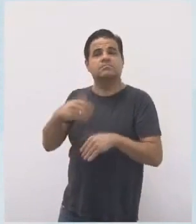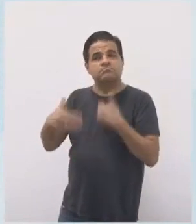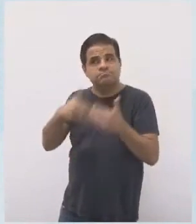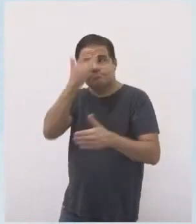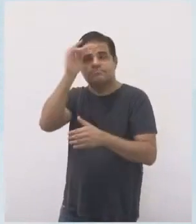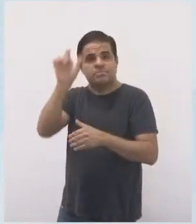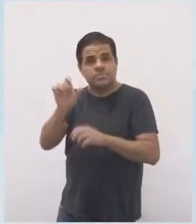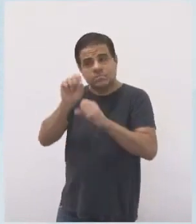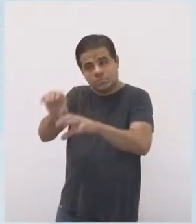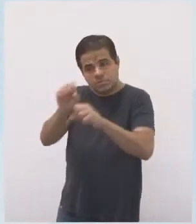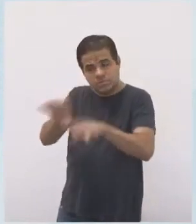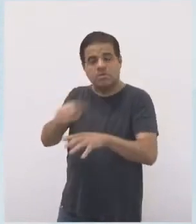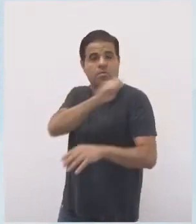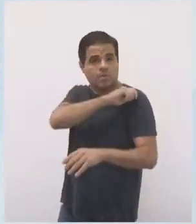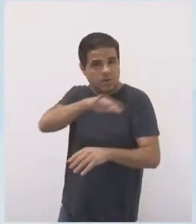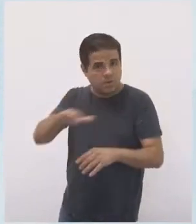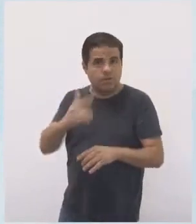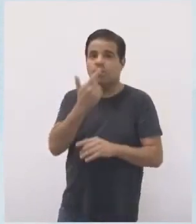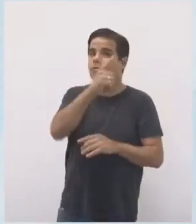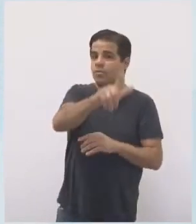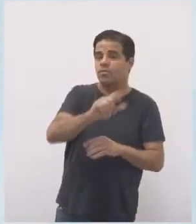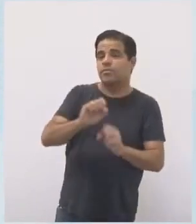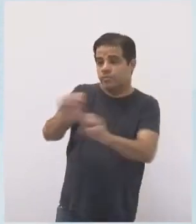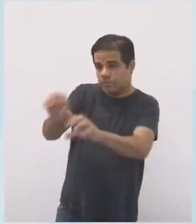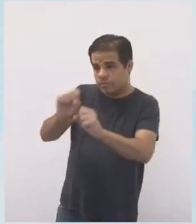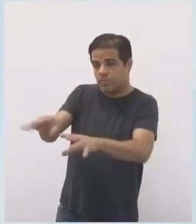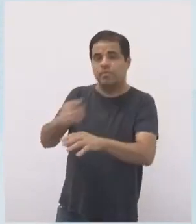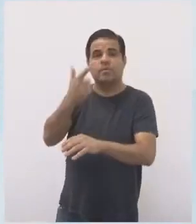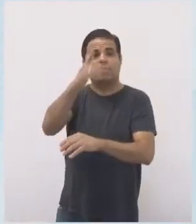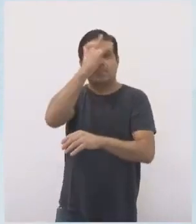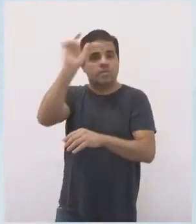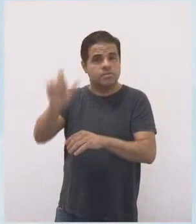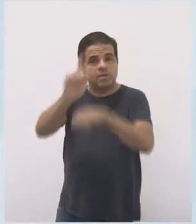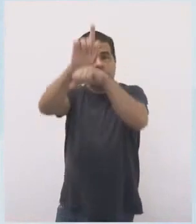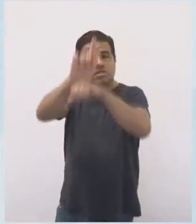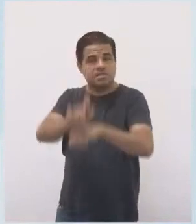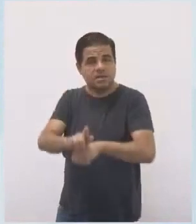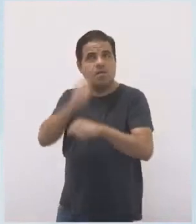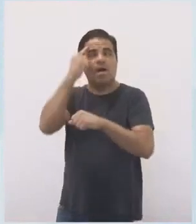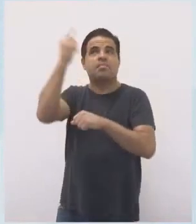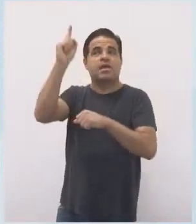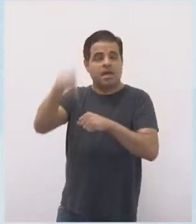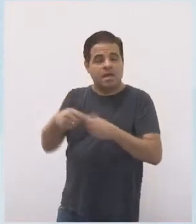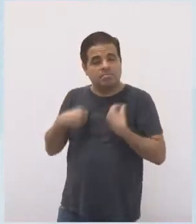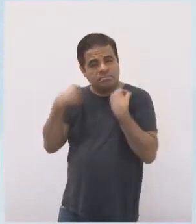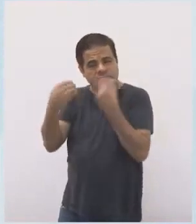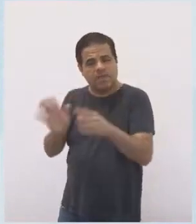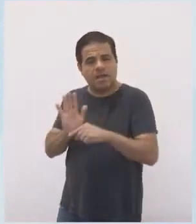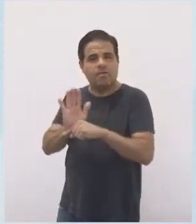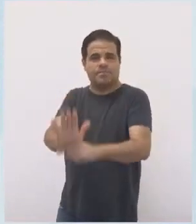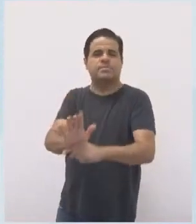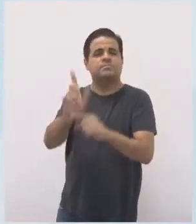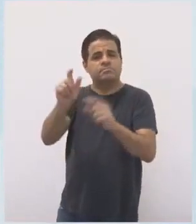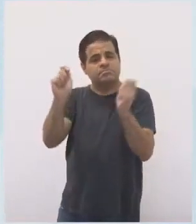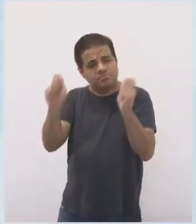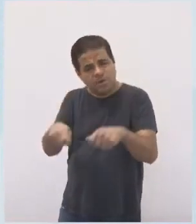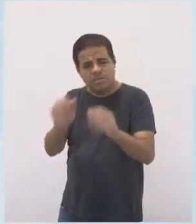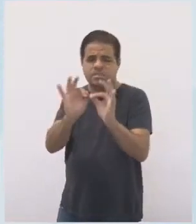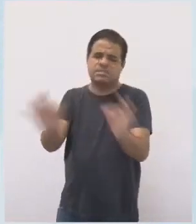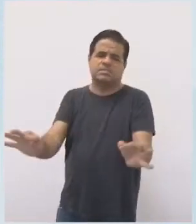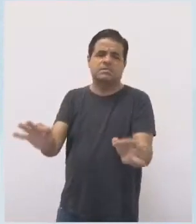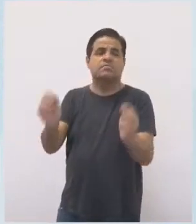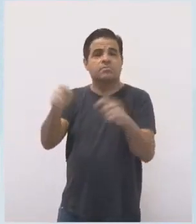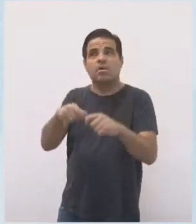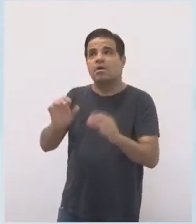educador também, para um aluno, para outro educador, para alguém da gestão. Então, a ideia é oferecer uma ajuda que pode ser simples, né,